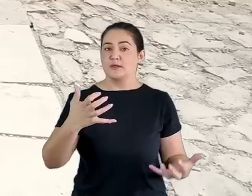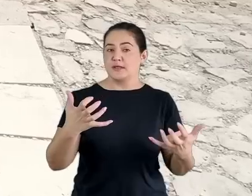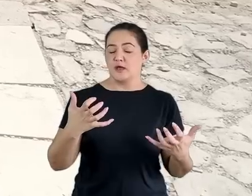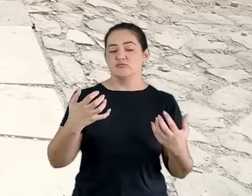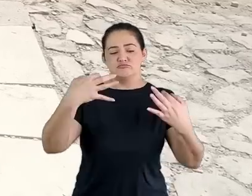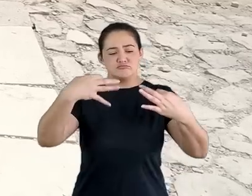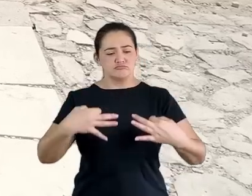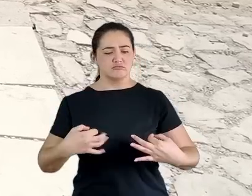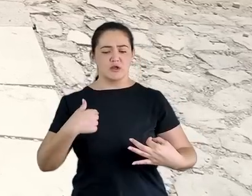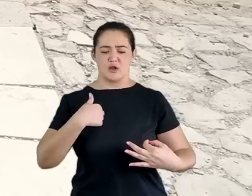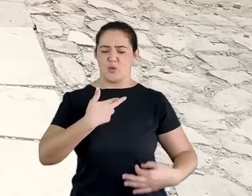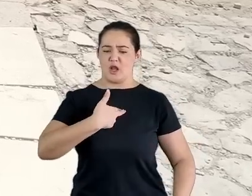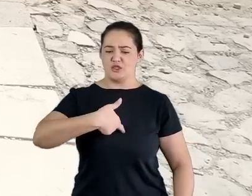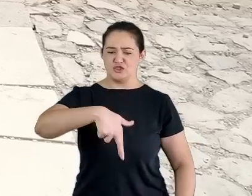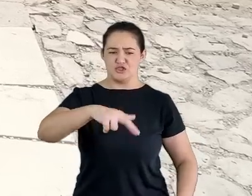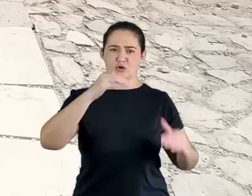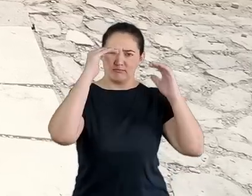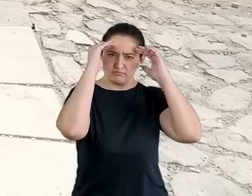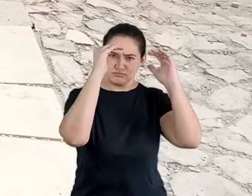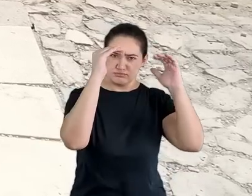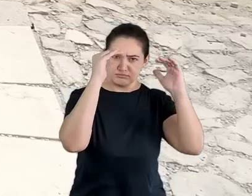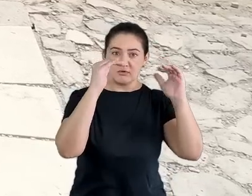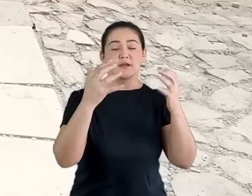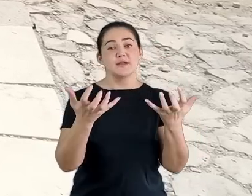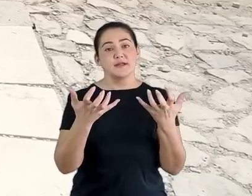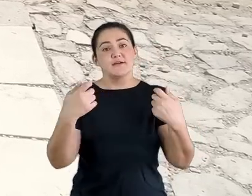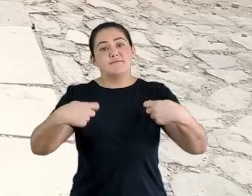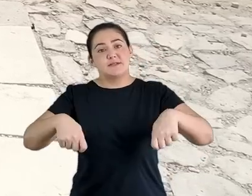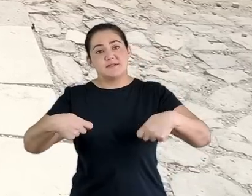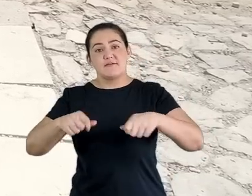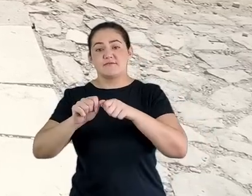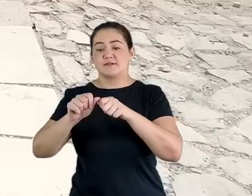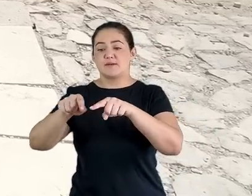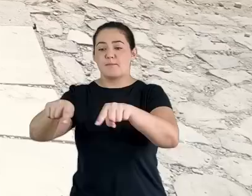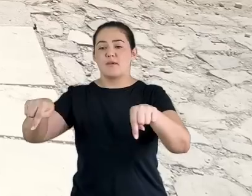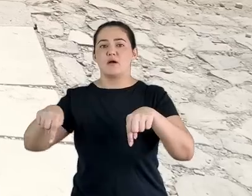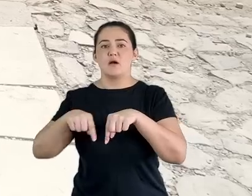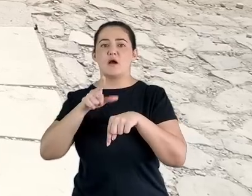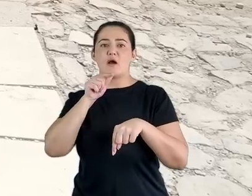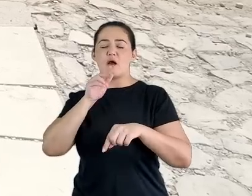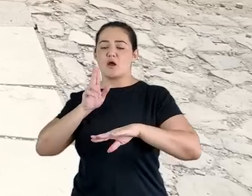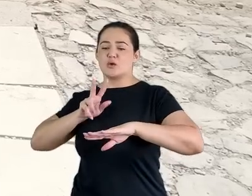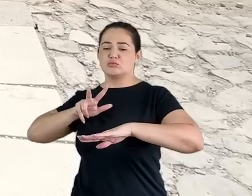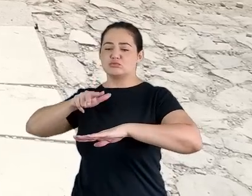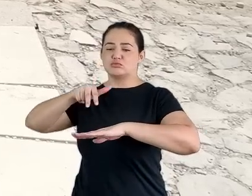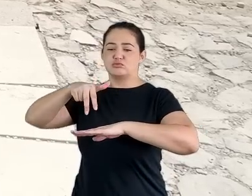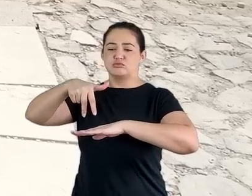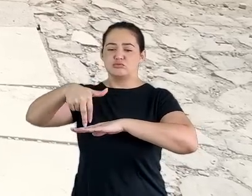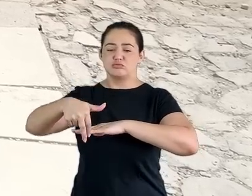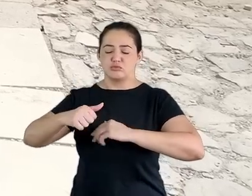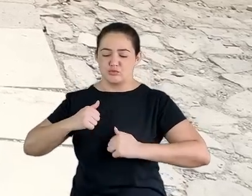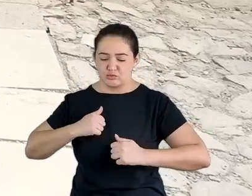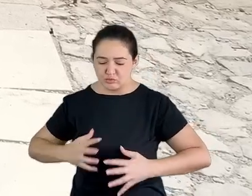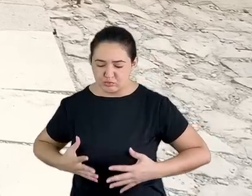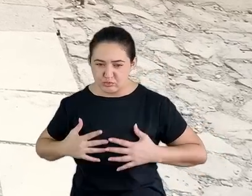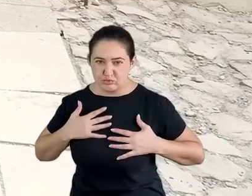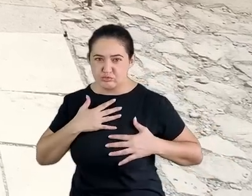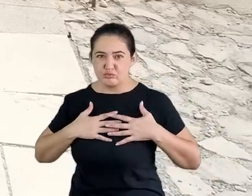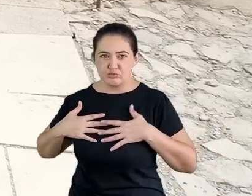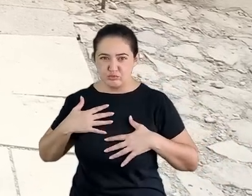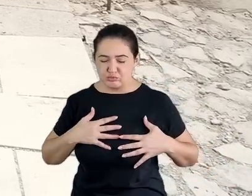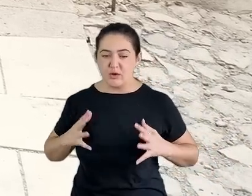religião, fazia os seus banhos ritualísticos no mikvê. Agora, Yehuda, por